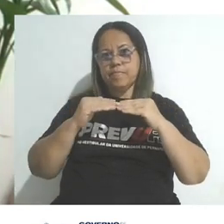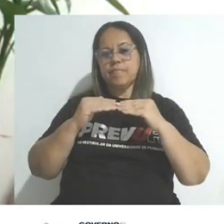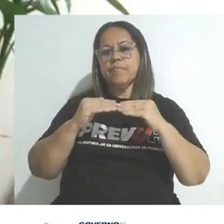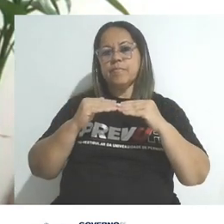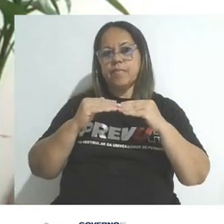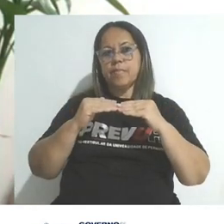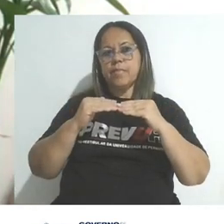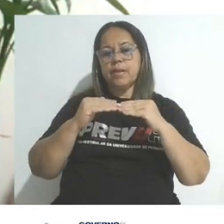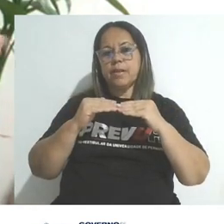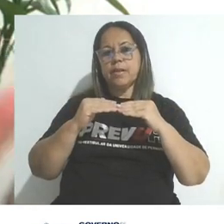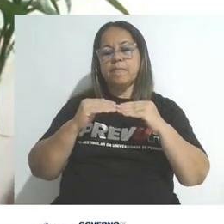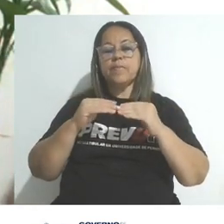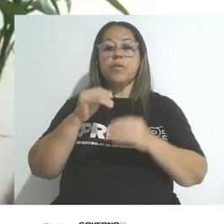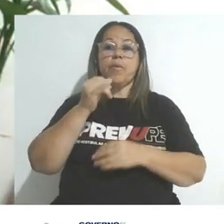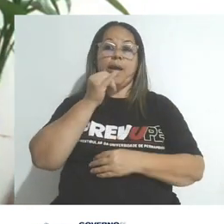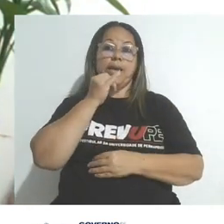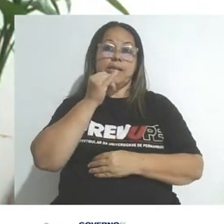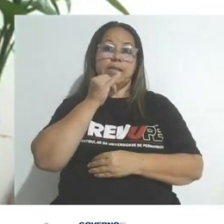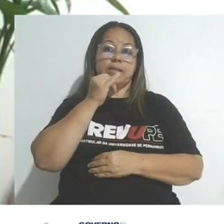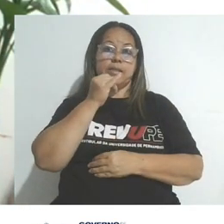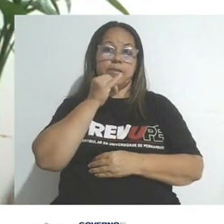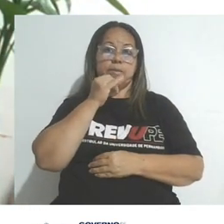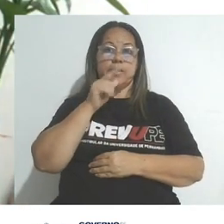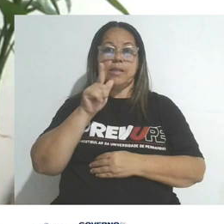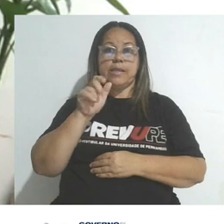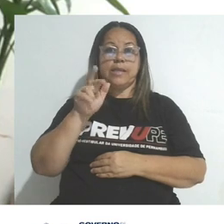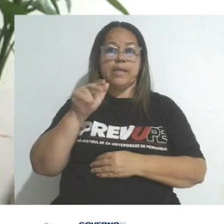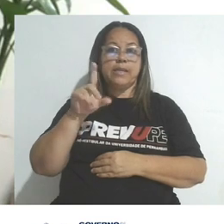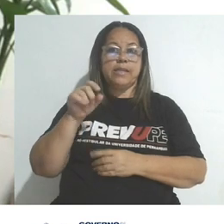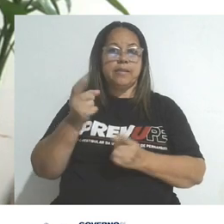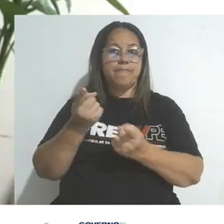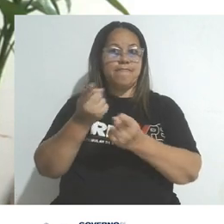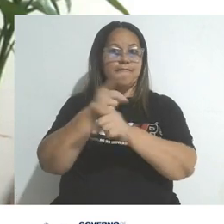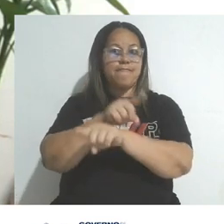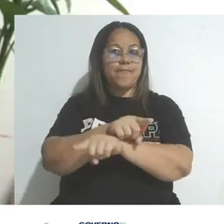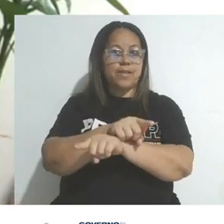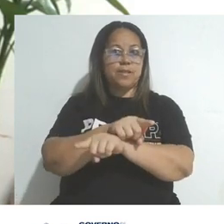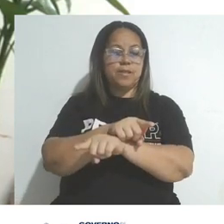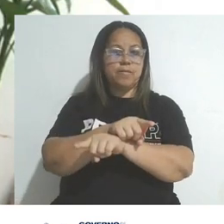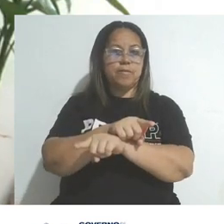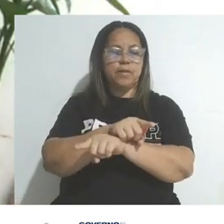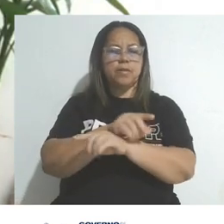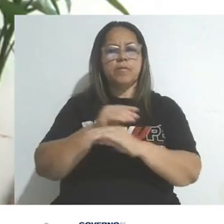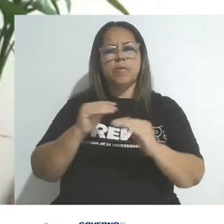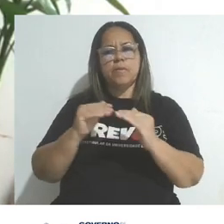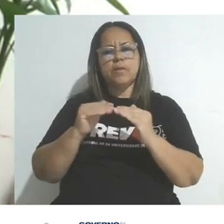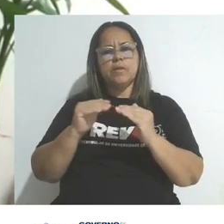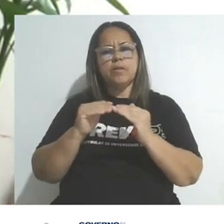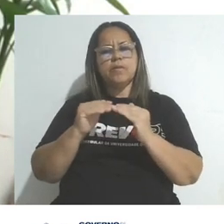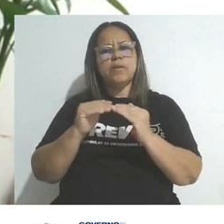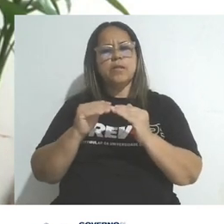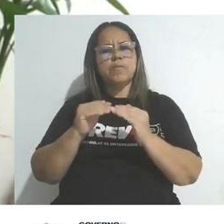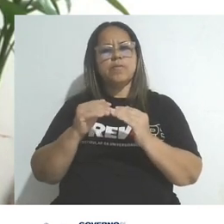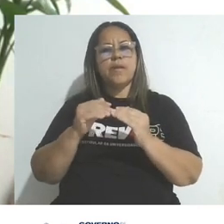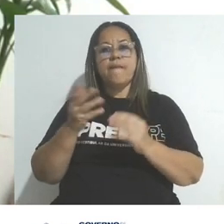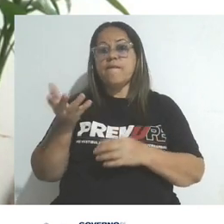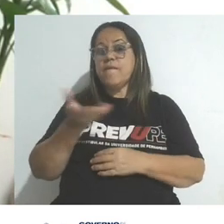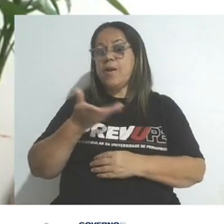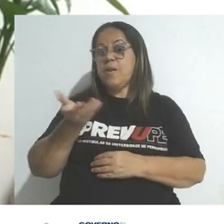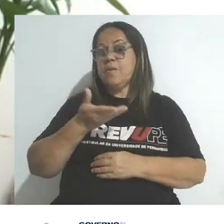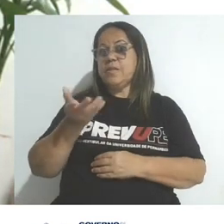proporcional. Um exemplo de grandeza inversamente proporcional, eu sempre trago como exemplo a questão da